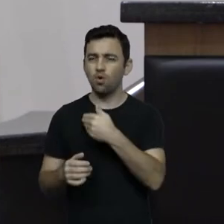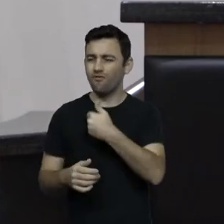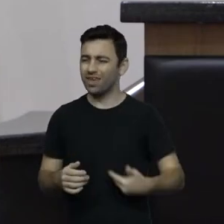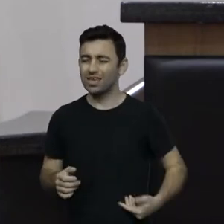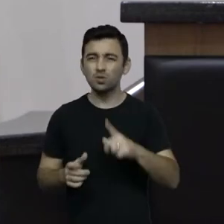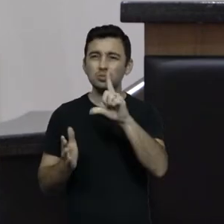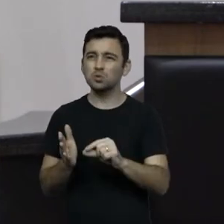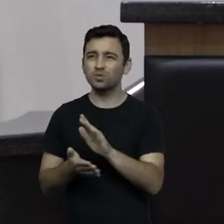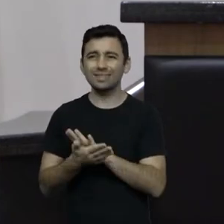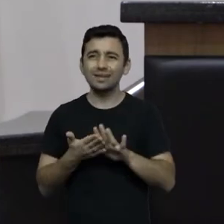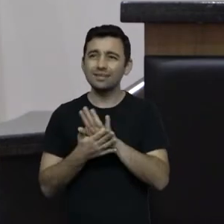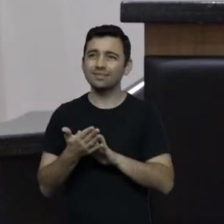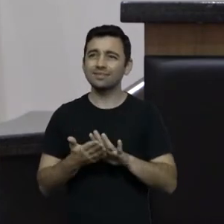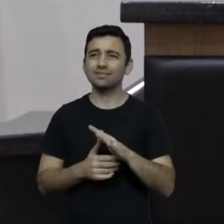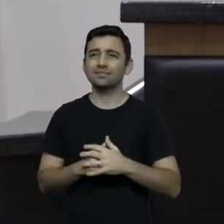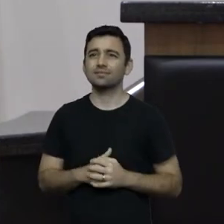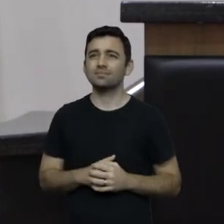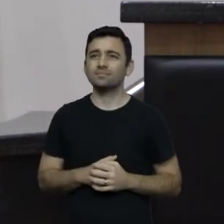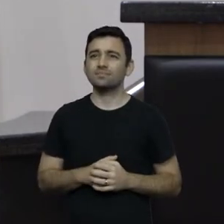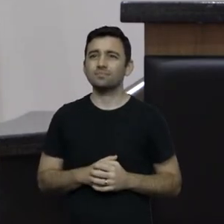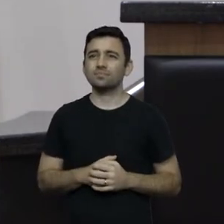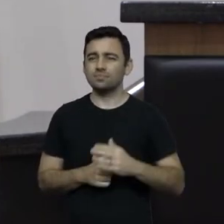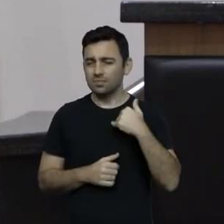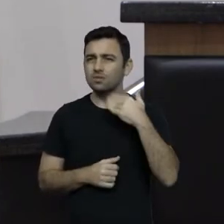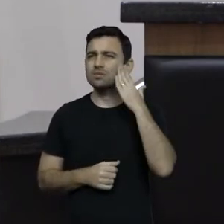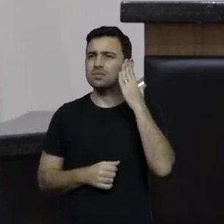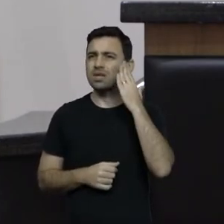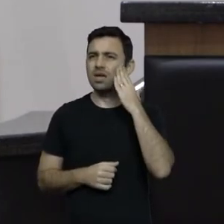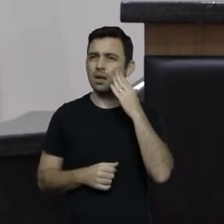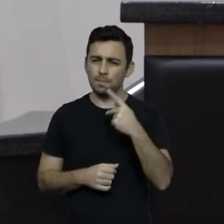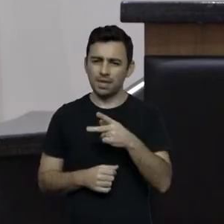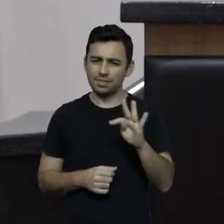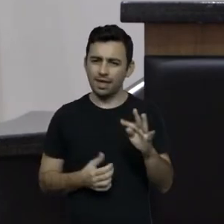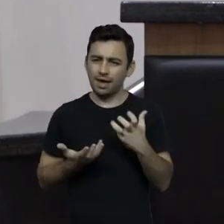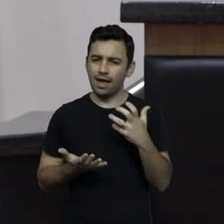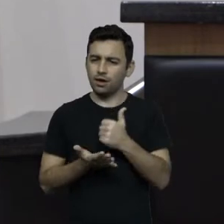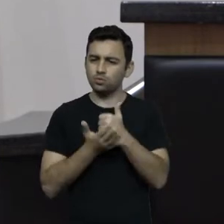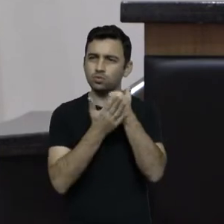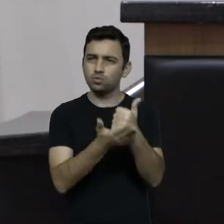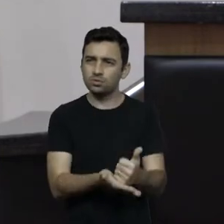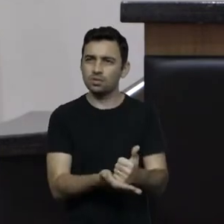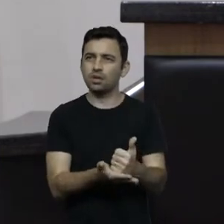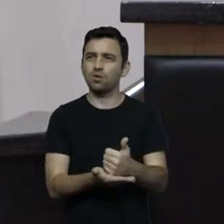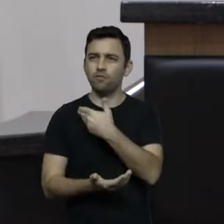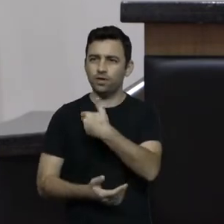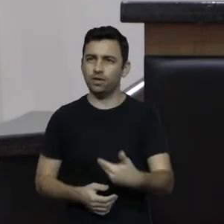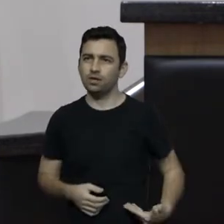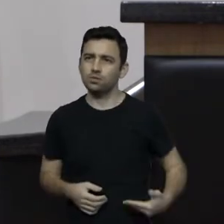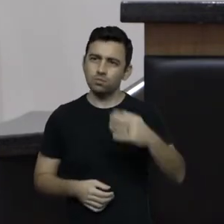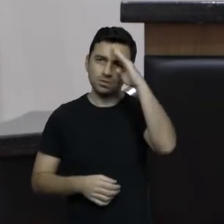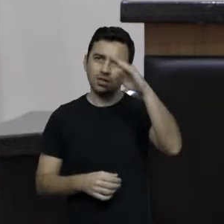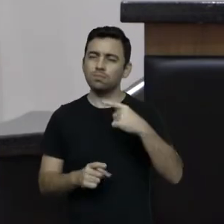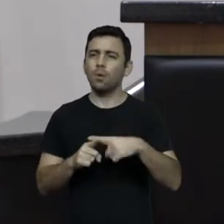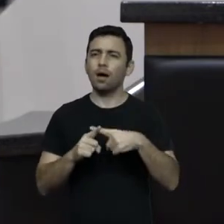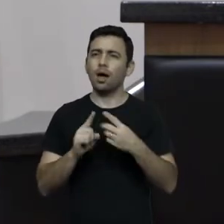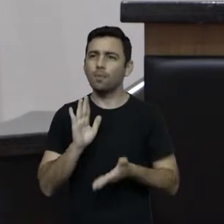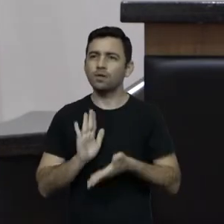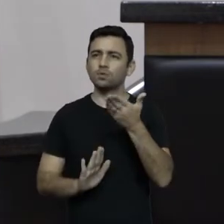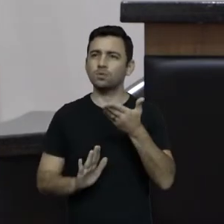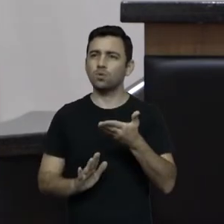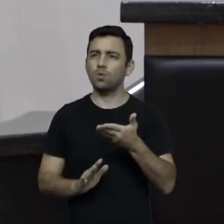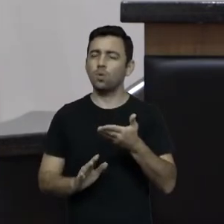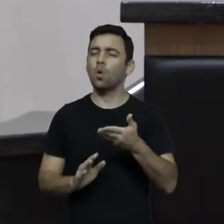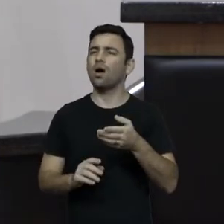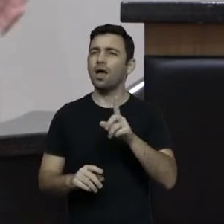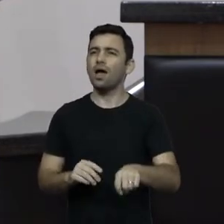reduziu o deputado padre pode ser eu sei lá fora da cidade o PT de ajuda ao governo Moisés a obra tua puxei o imposto foi o